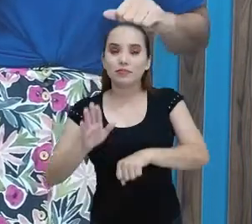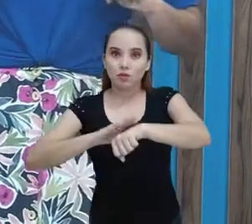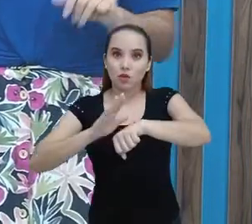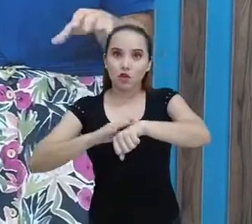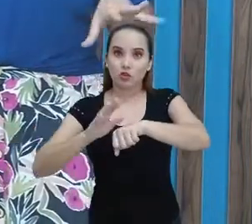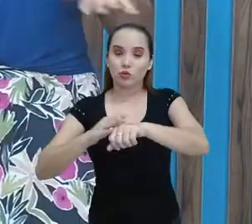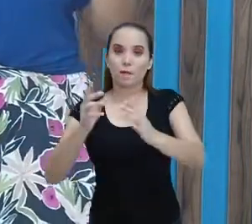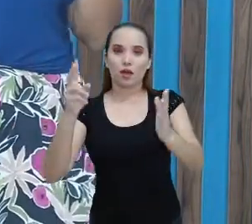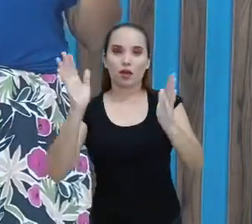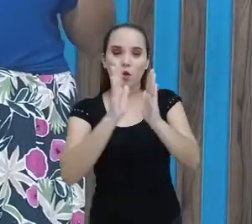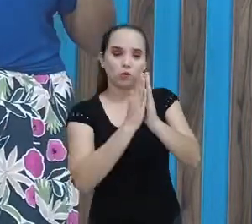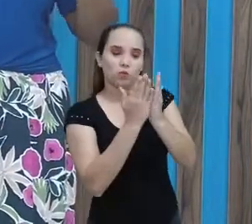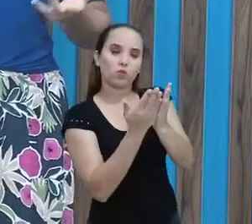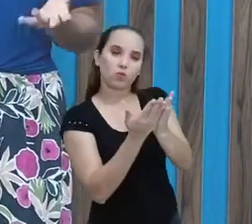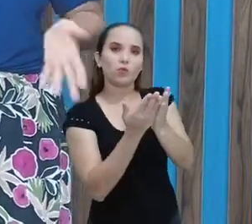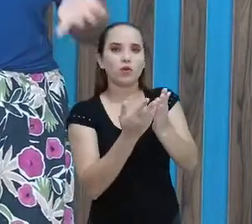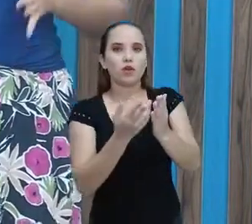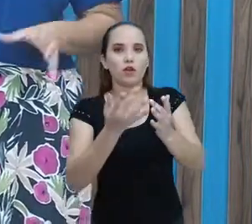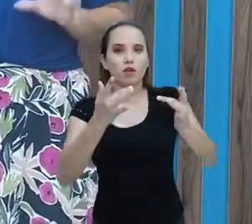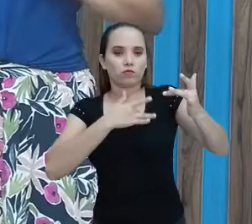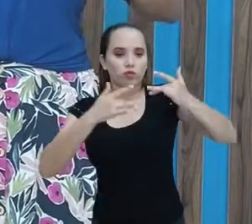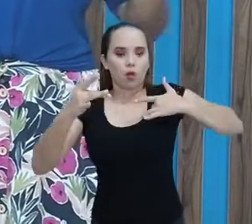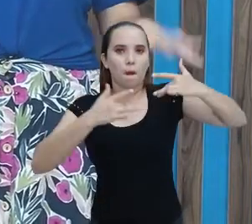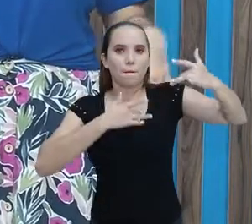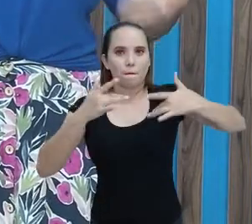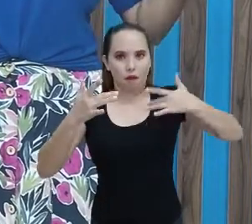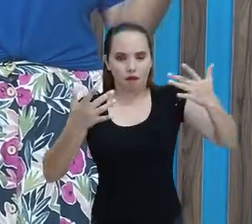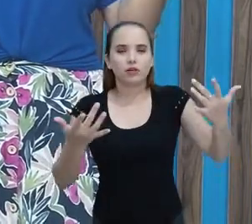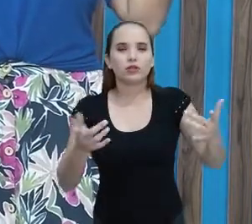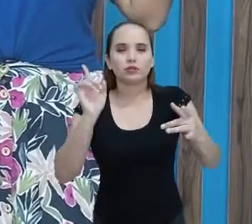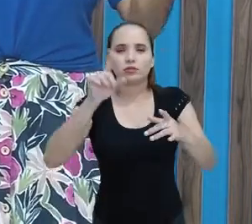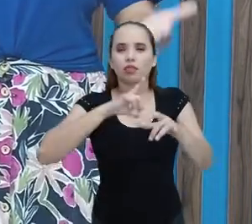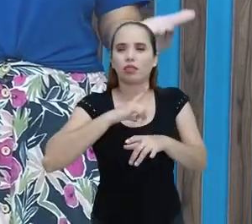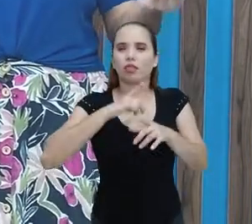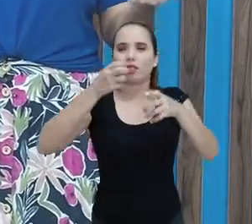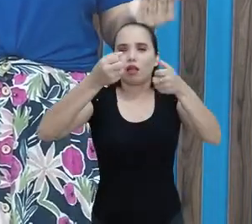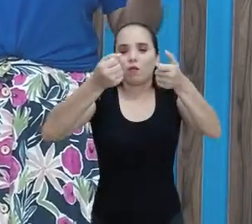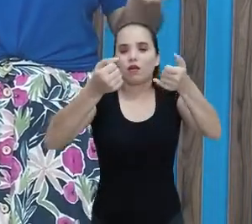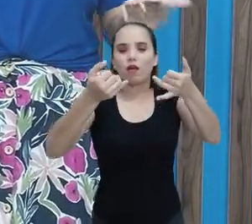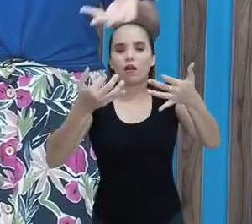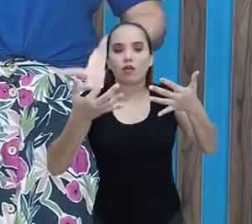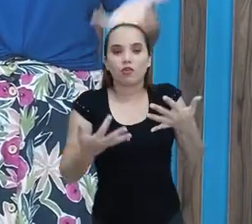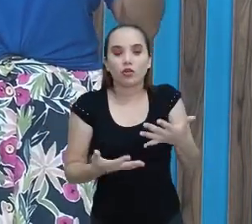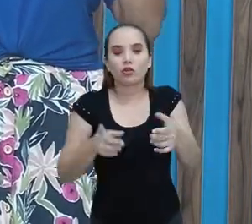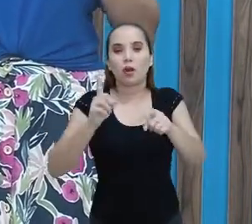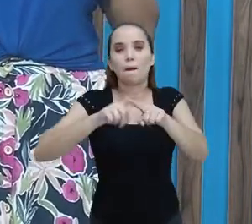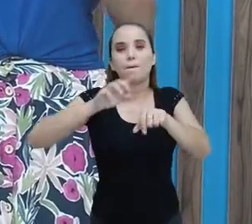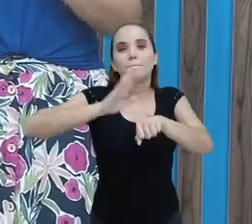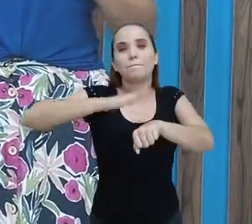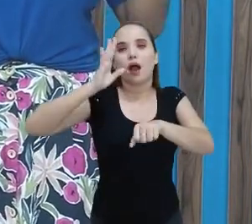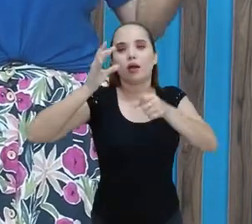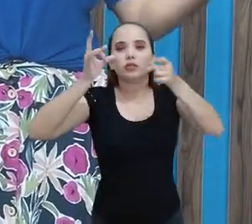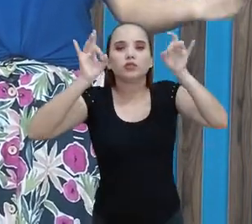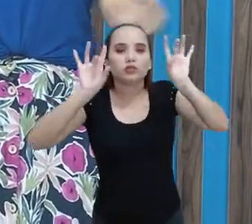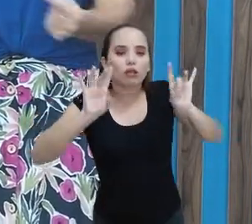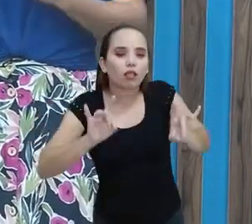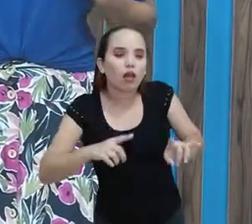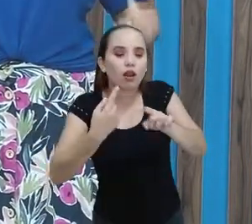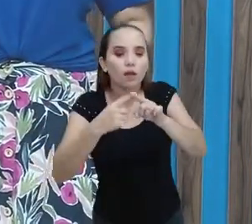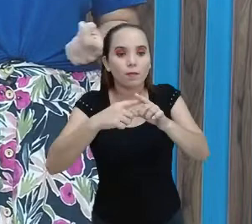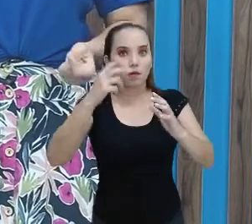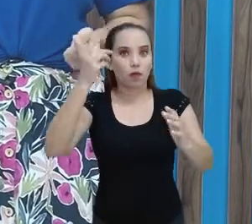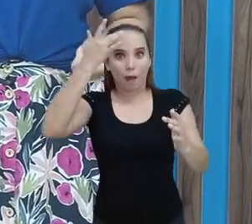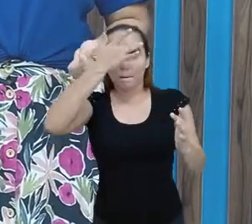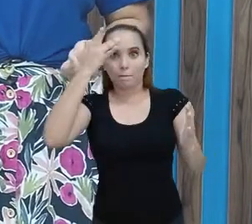realistas aqui, vários livros e tal, a gente tem uma extensa descrição dos ambientes. Para quê? Para que o leitor ele se situe